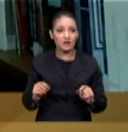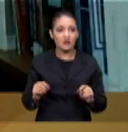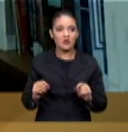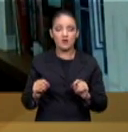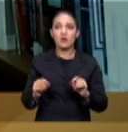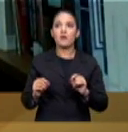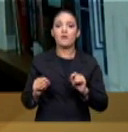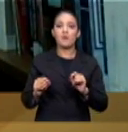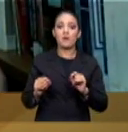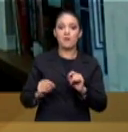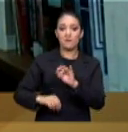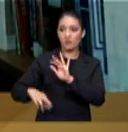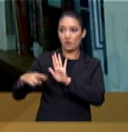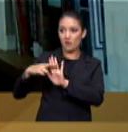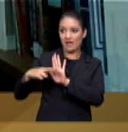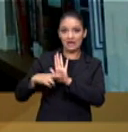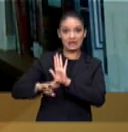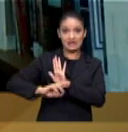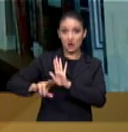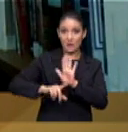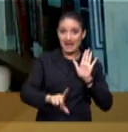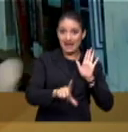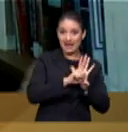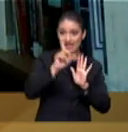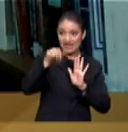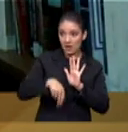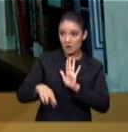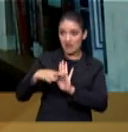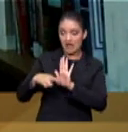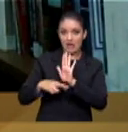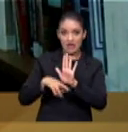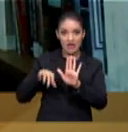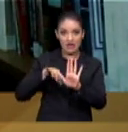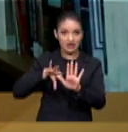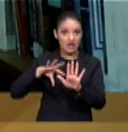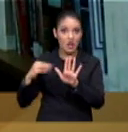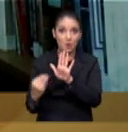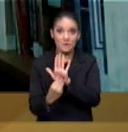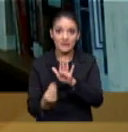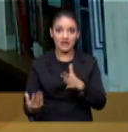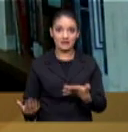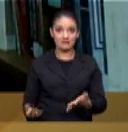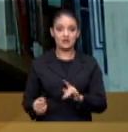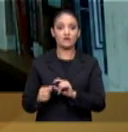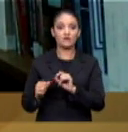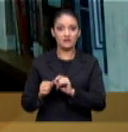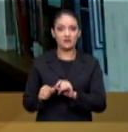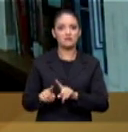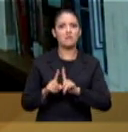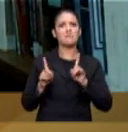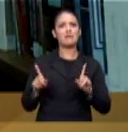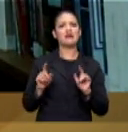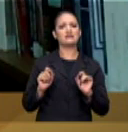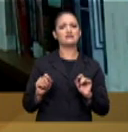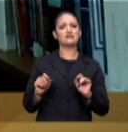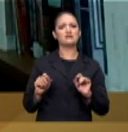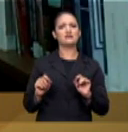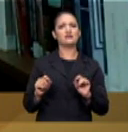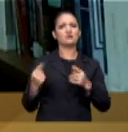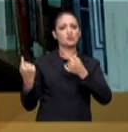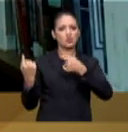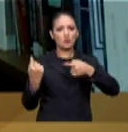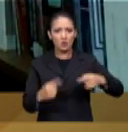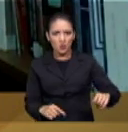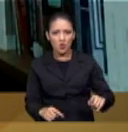norma infralegal e não por lei, da União, através de um parecer e de uma instrução normativa, ameaçar não só a rigidez